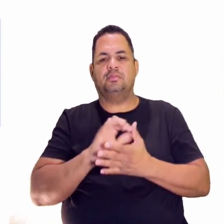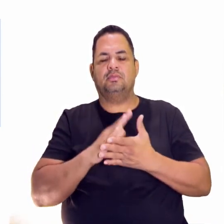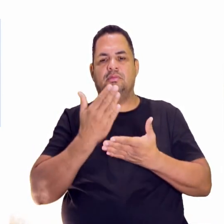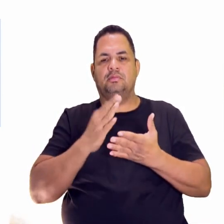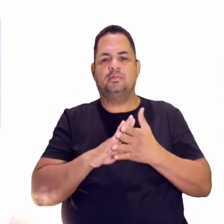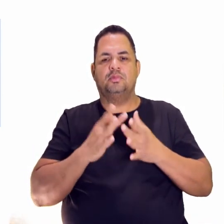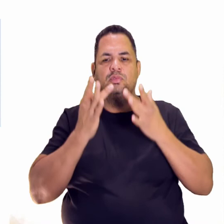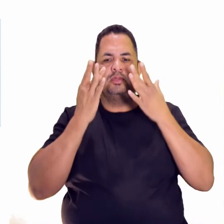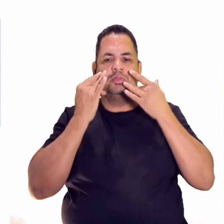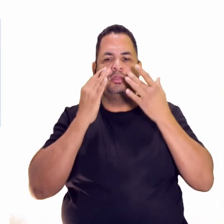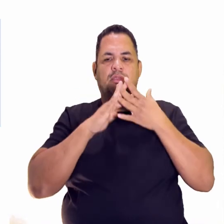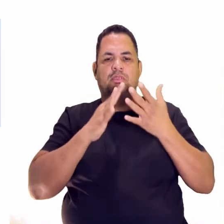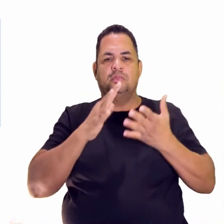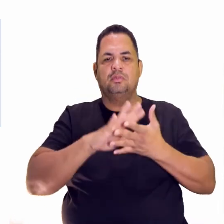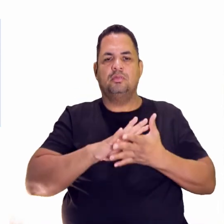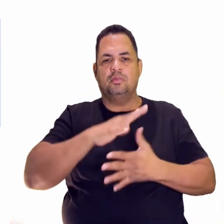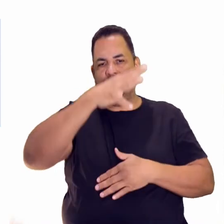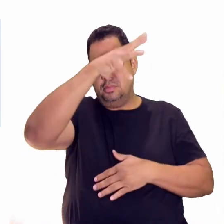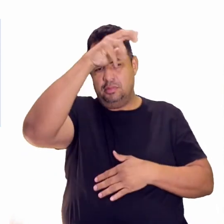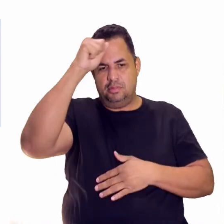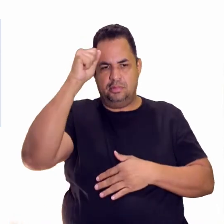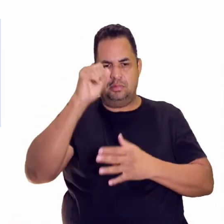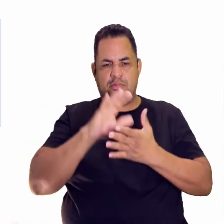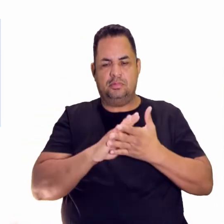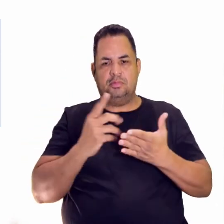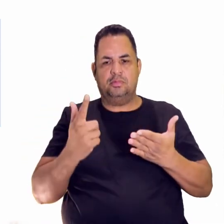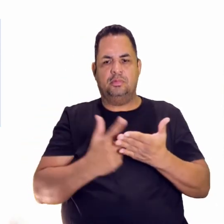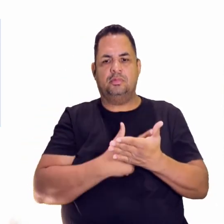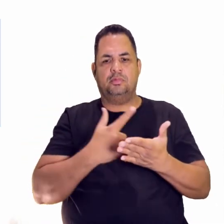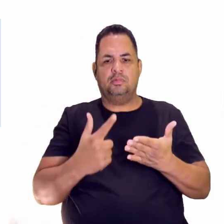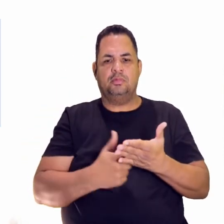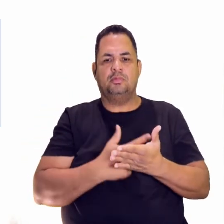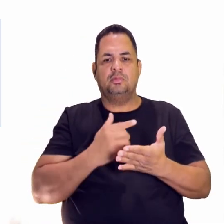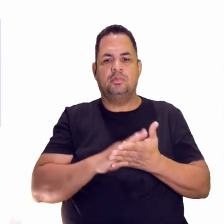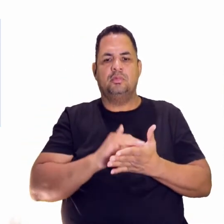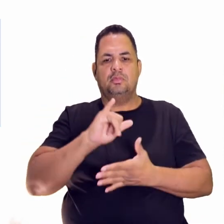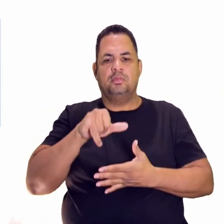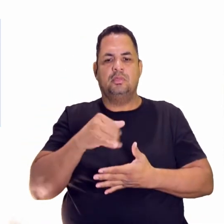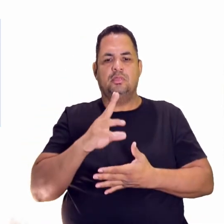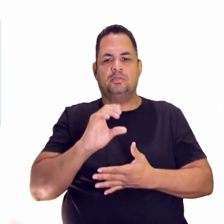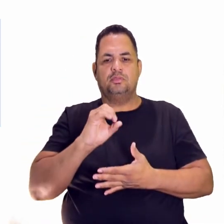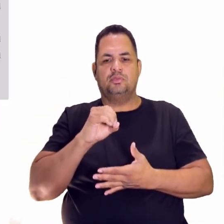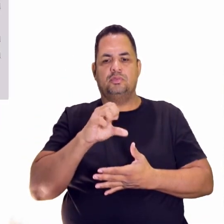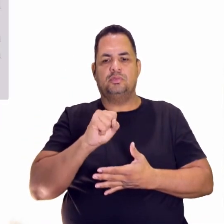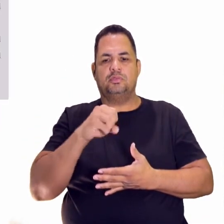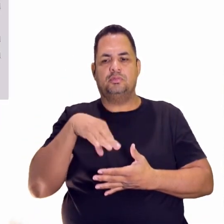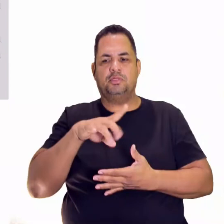Teatro Amazonas, né? E o seu livro também, intitulado Anjos e Mistérios.